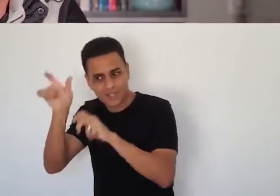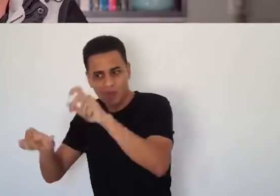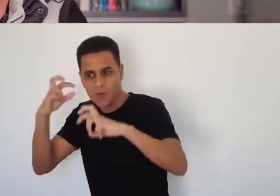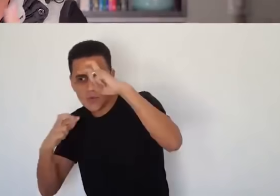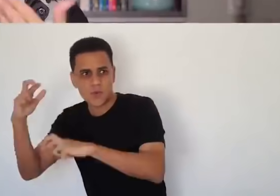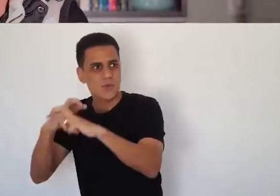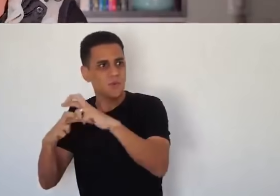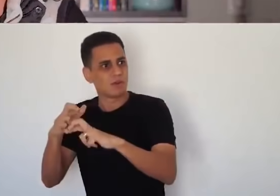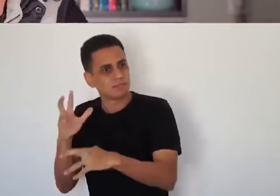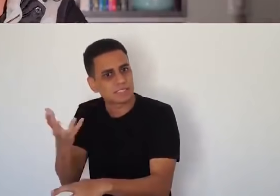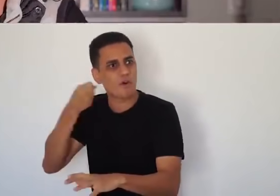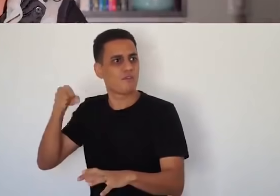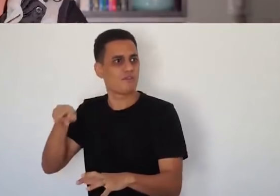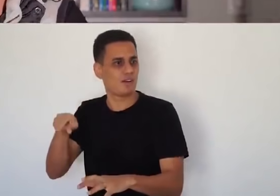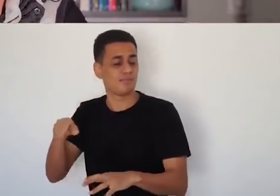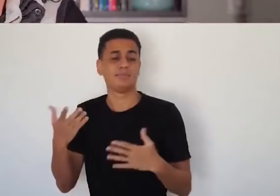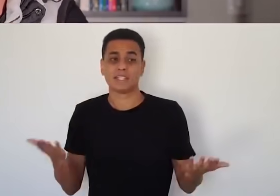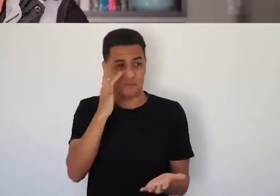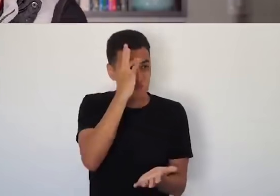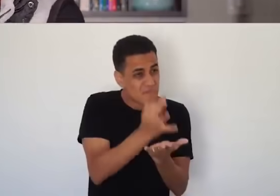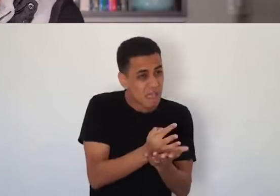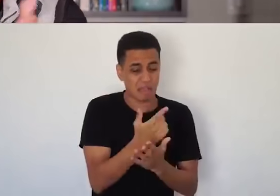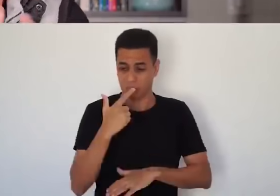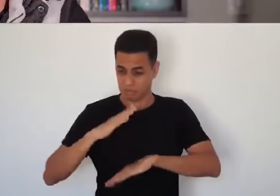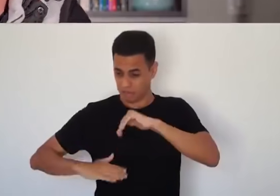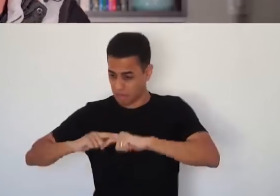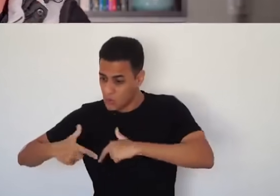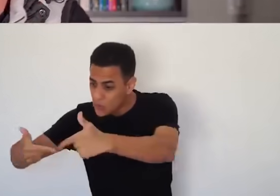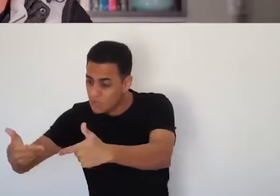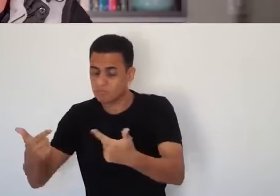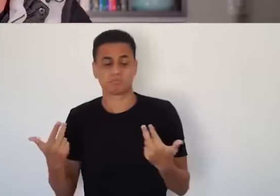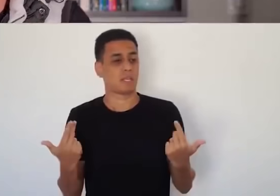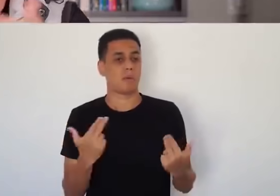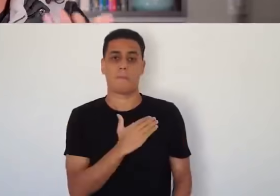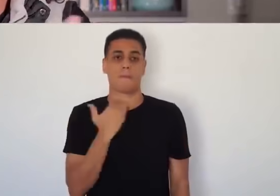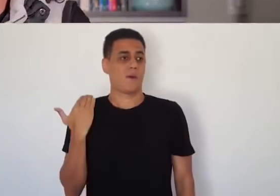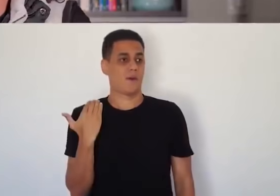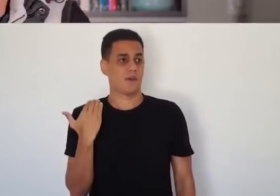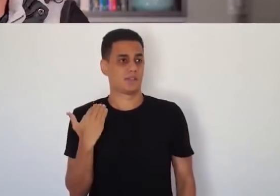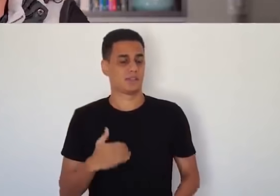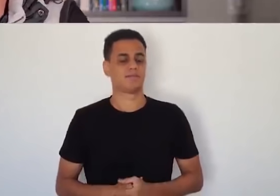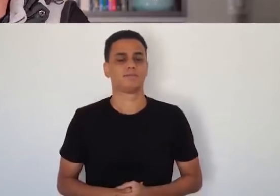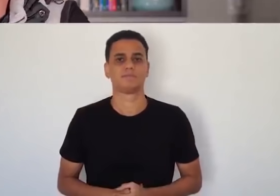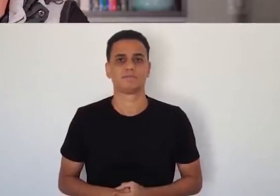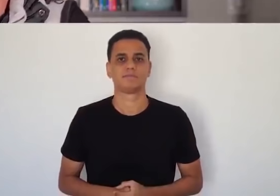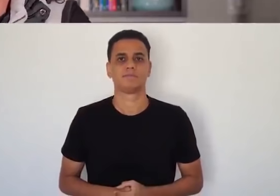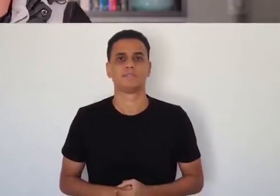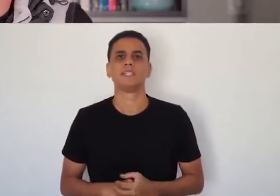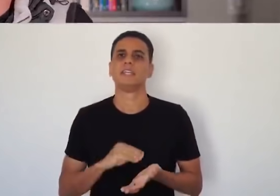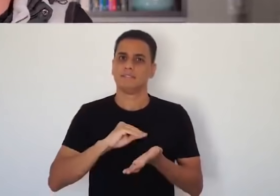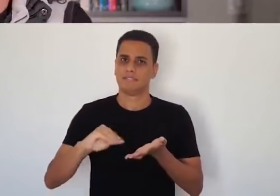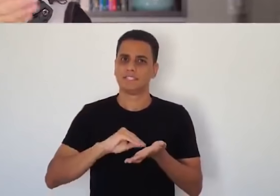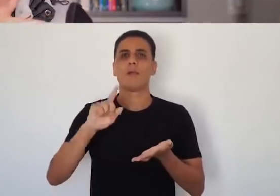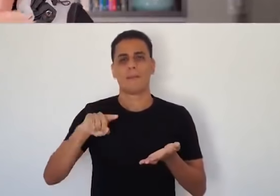né? E eu queria começar dizendo que não há nenhum desacordo entre o que Tiago fala com Paulo. E para esclarecer isso é muito importante, é